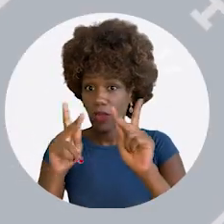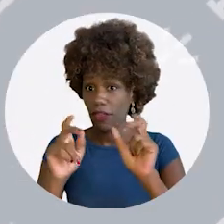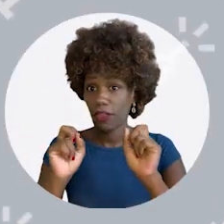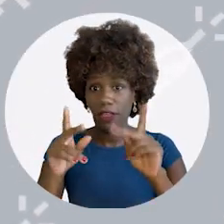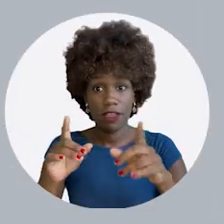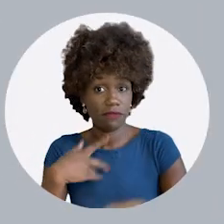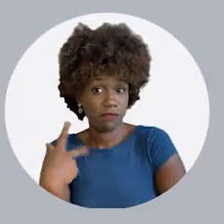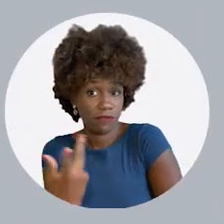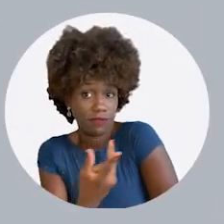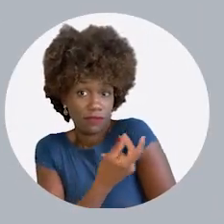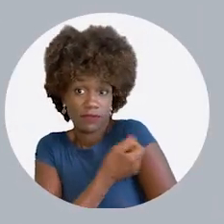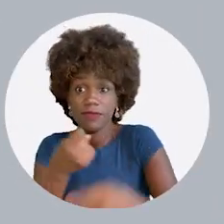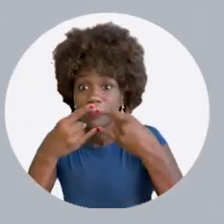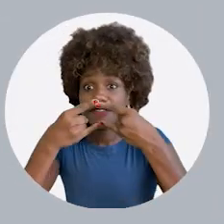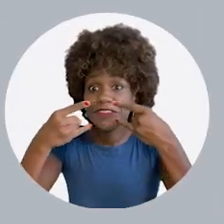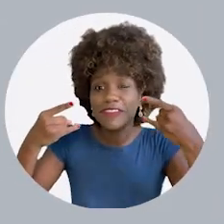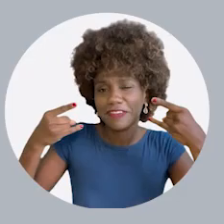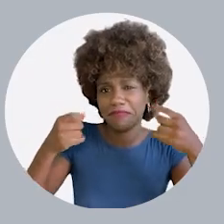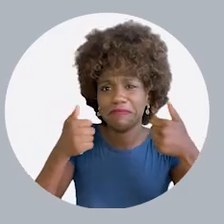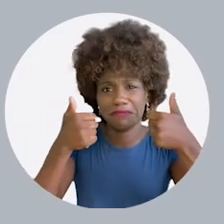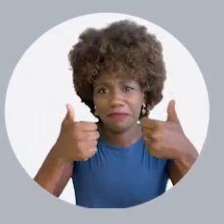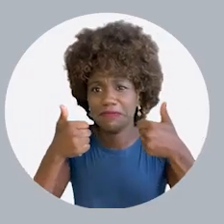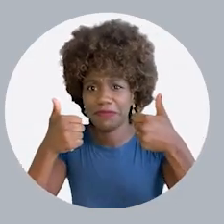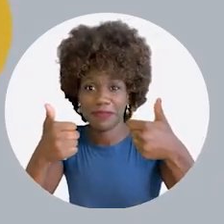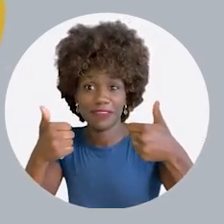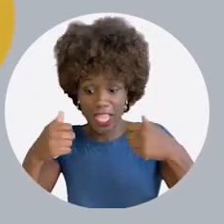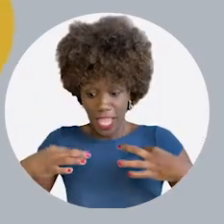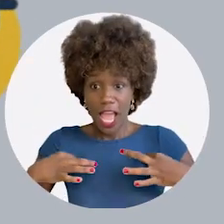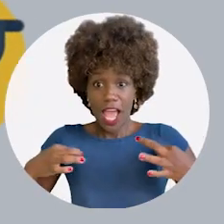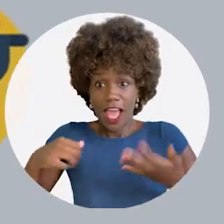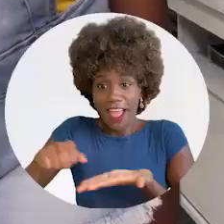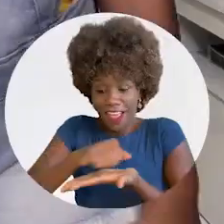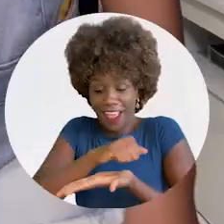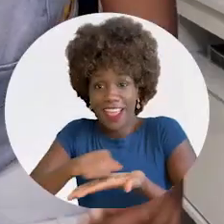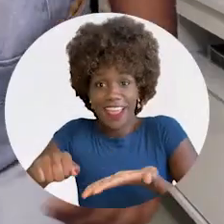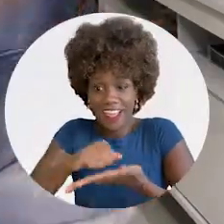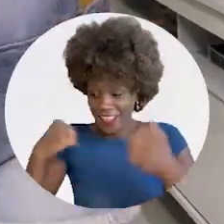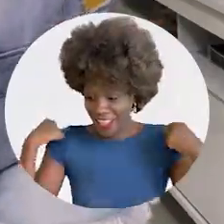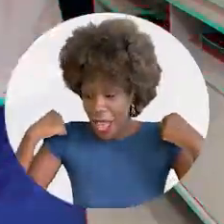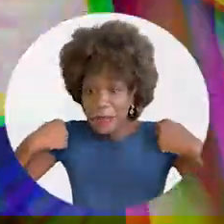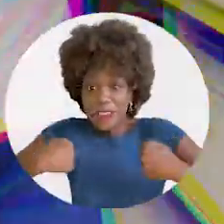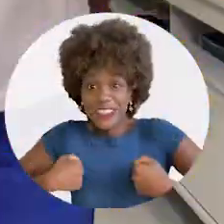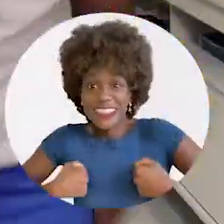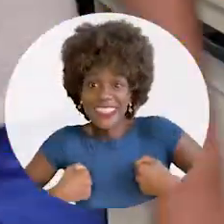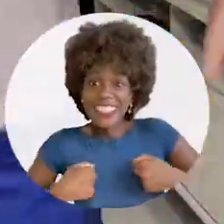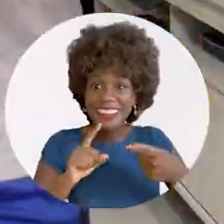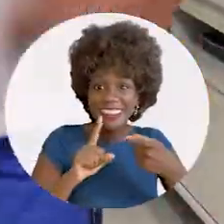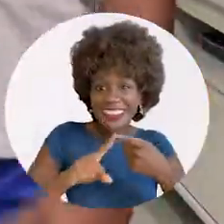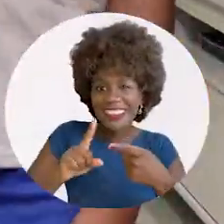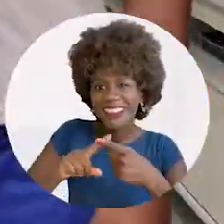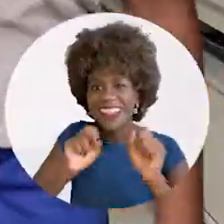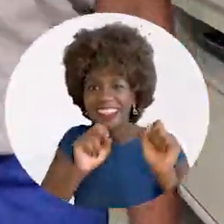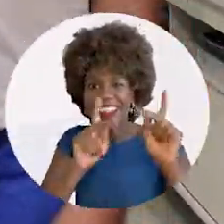fechado na vacina, a máscara já tá em cima. A farda tá passada e a mochila tá no clima.